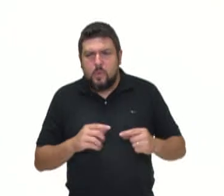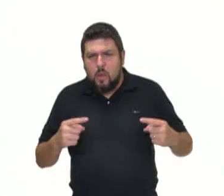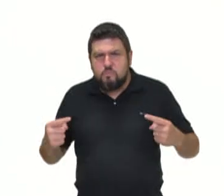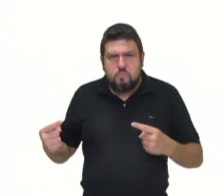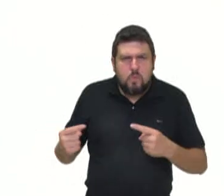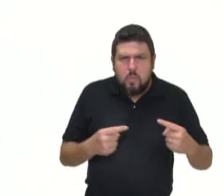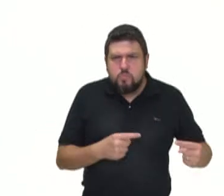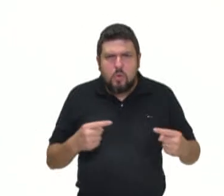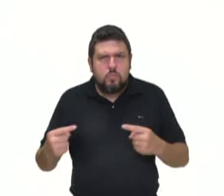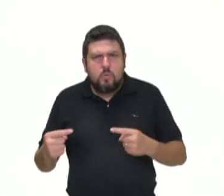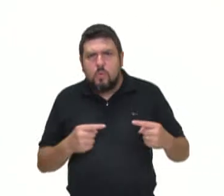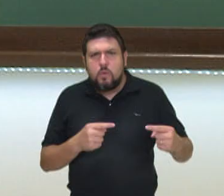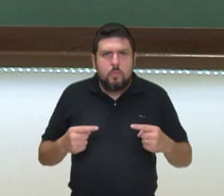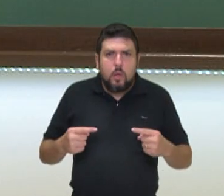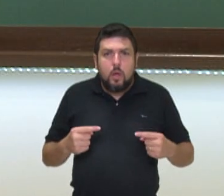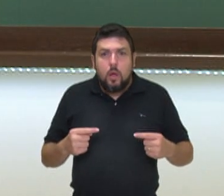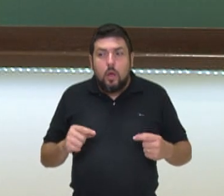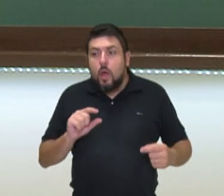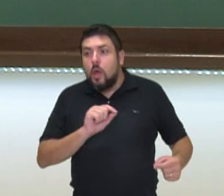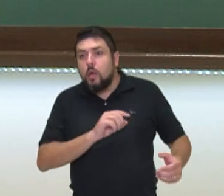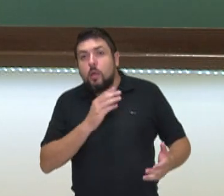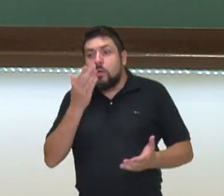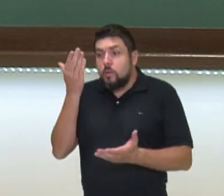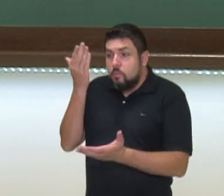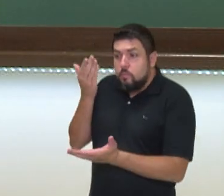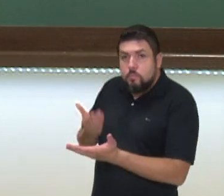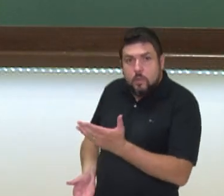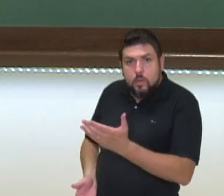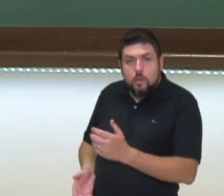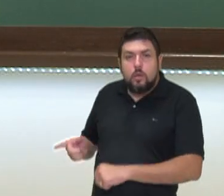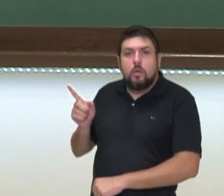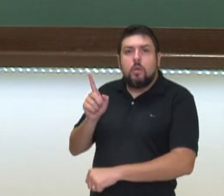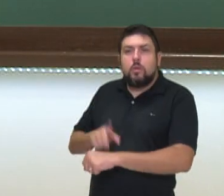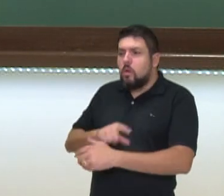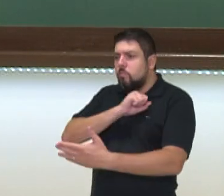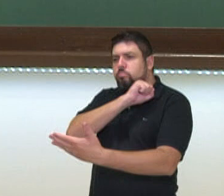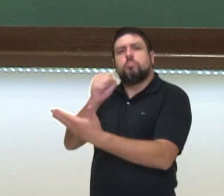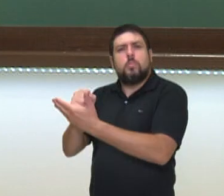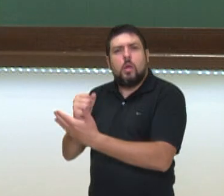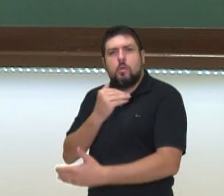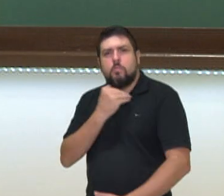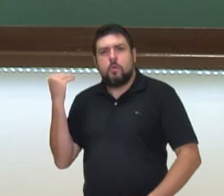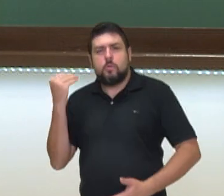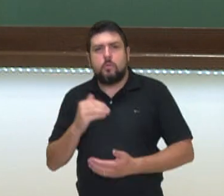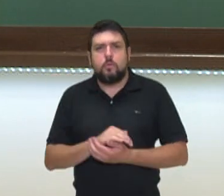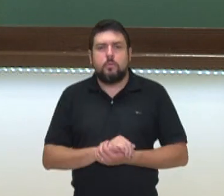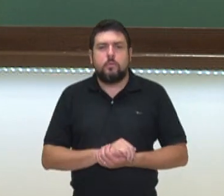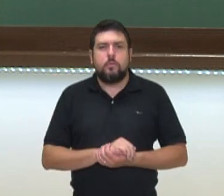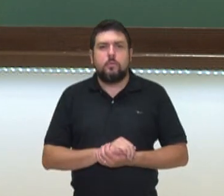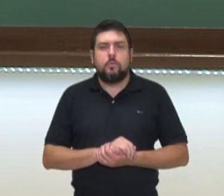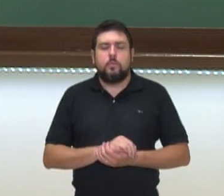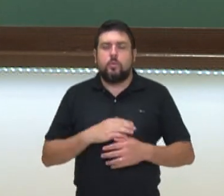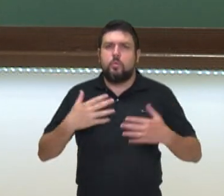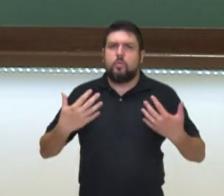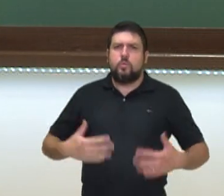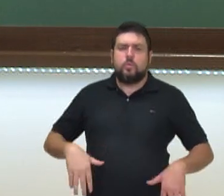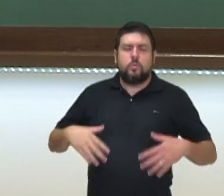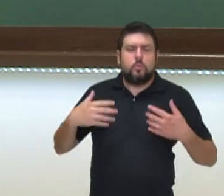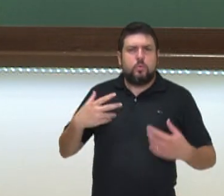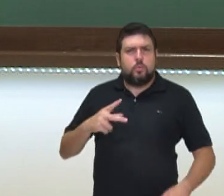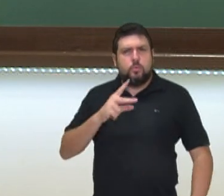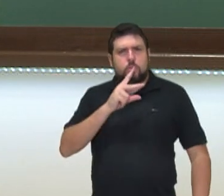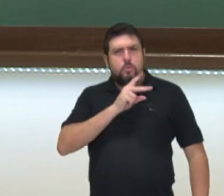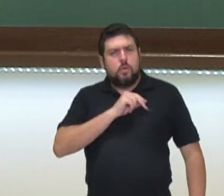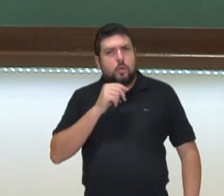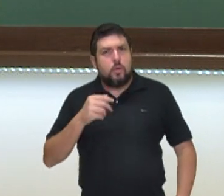derrotado era punido com a morte também. Meu Deus, né? Começou lá na China, né? Que eles jogavam com a